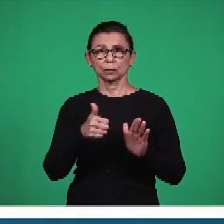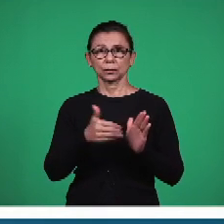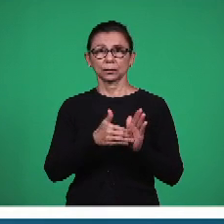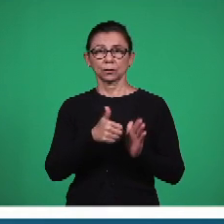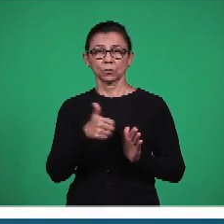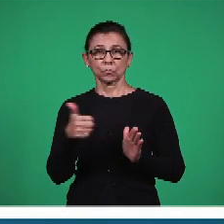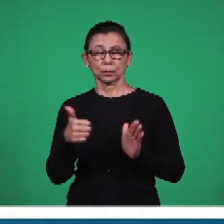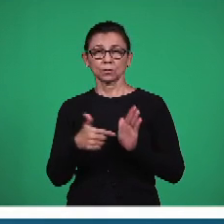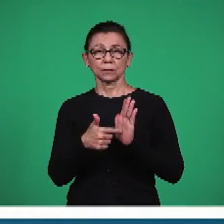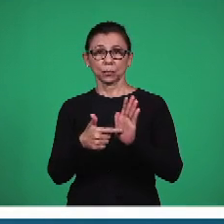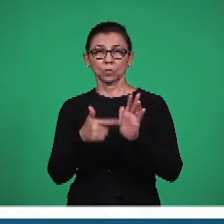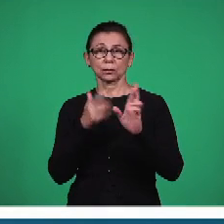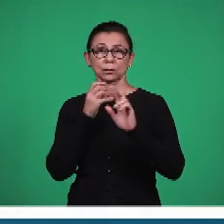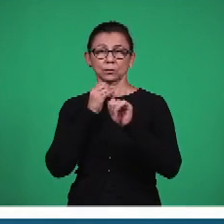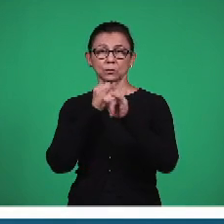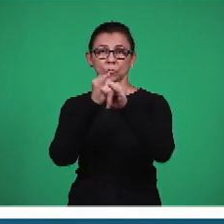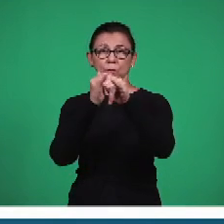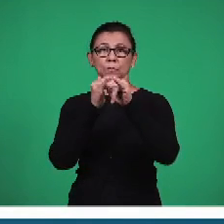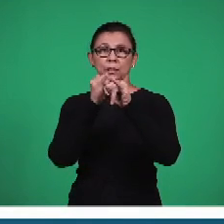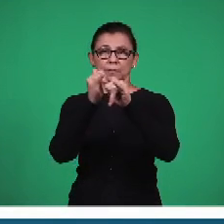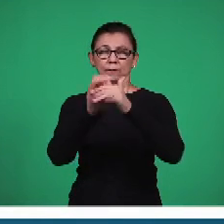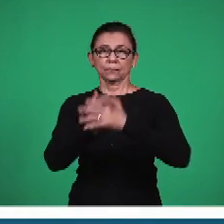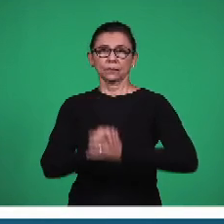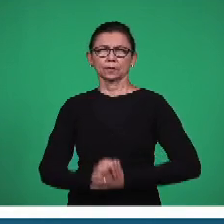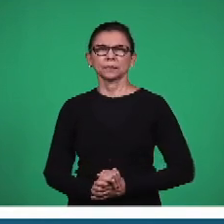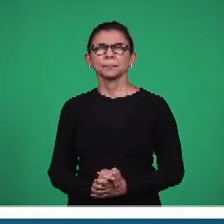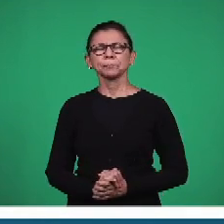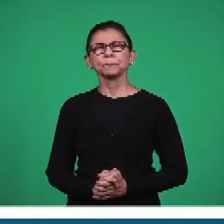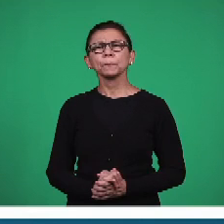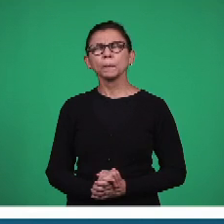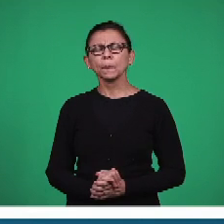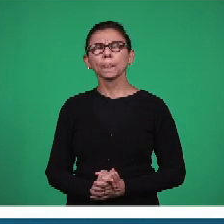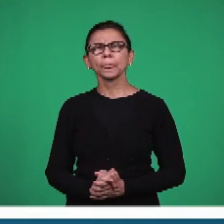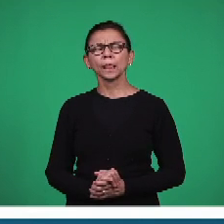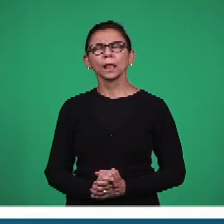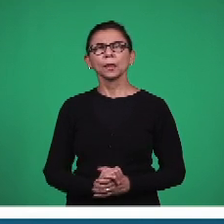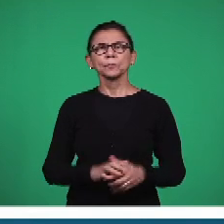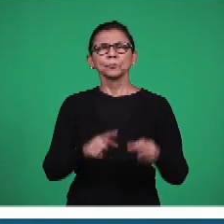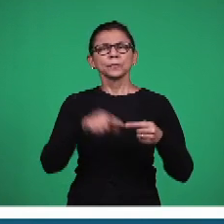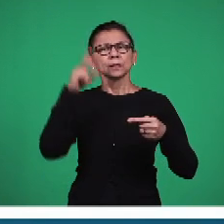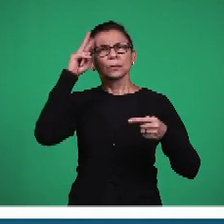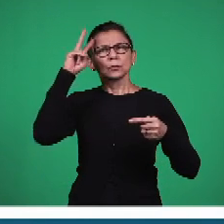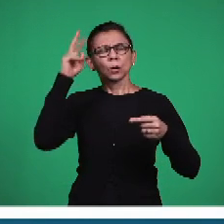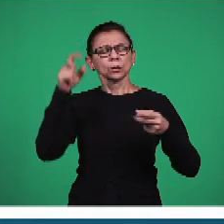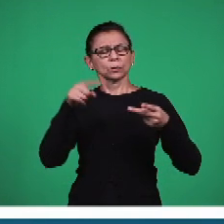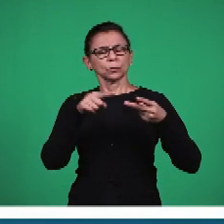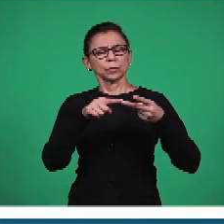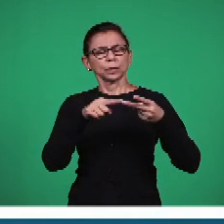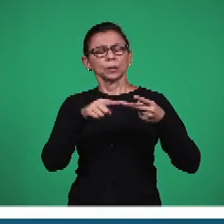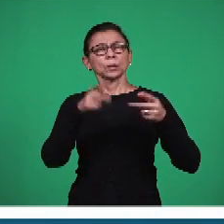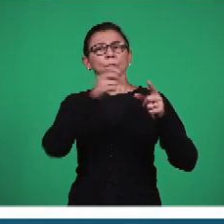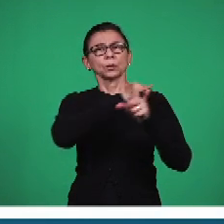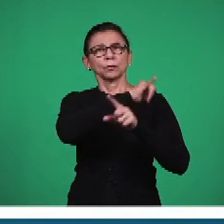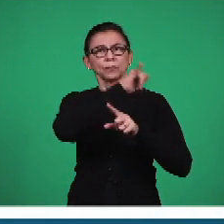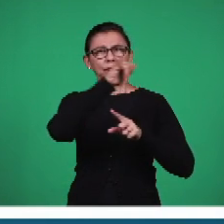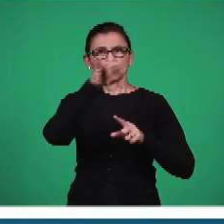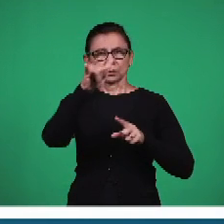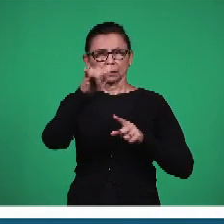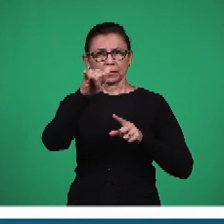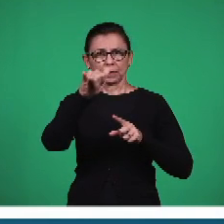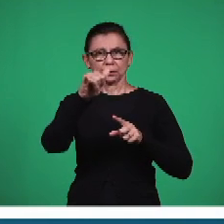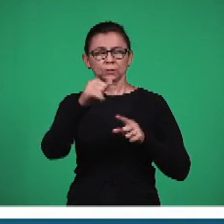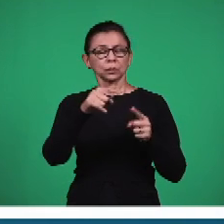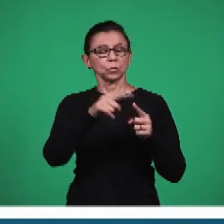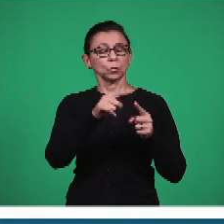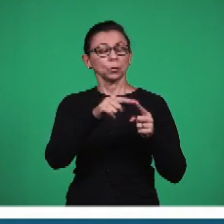das trombetas, é possível identificar histórico e profeticamente, ou seja, o que houve na história, o que